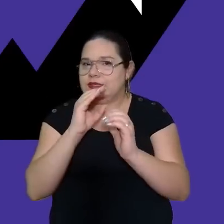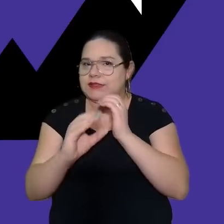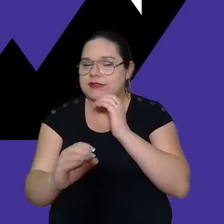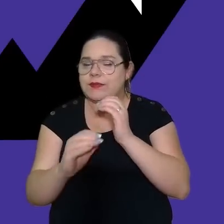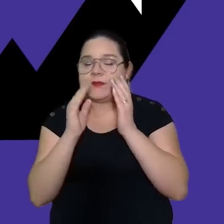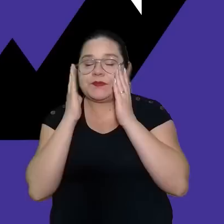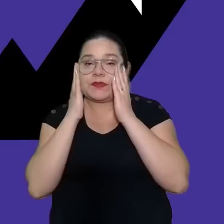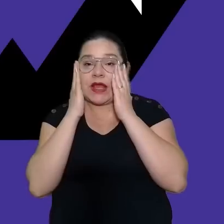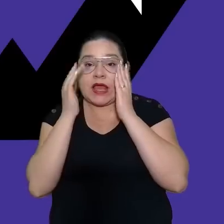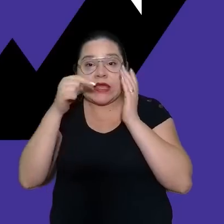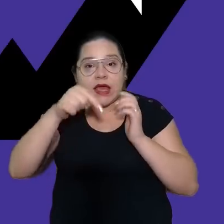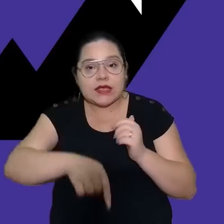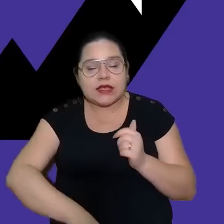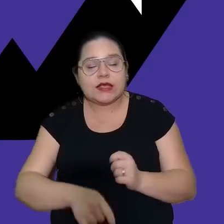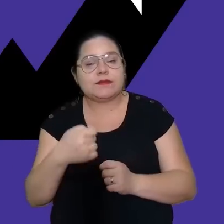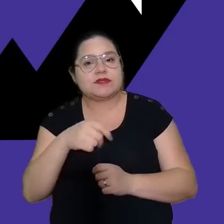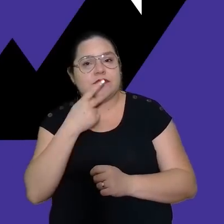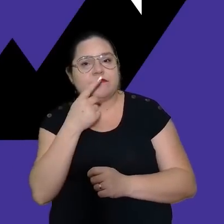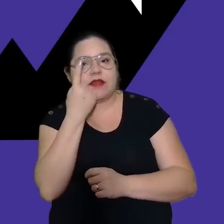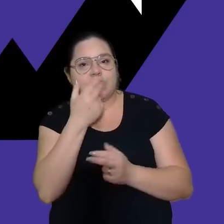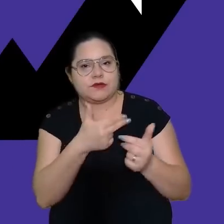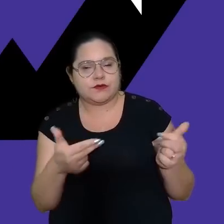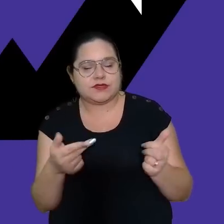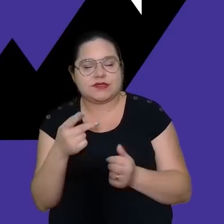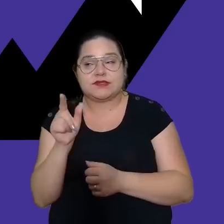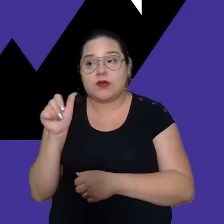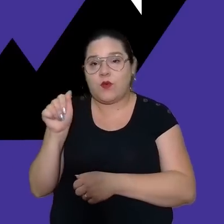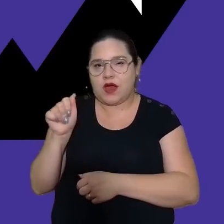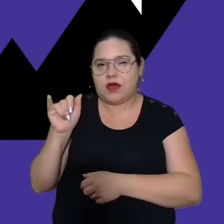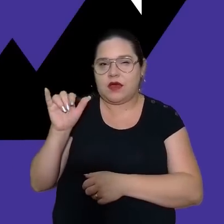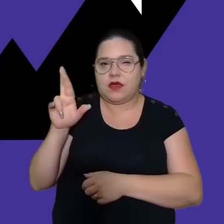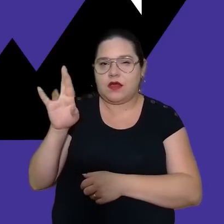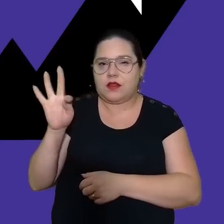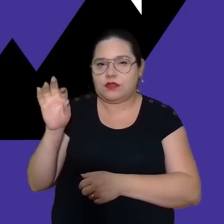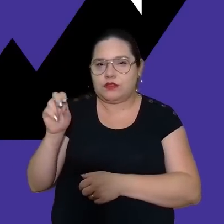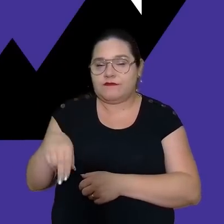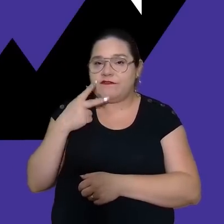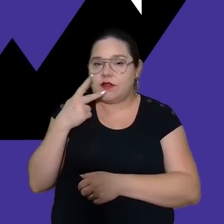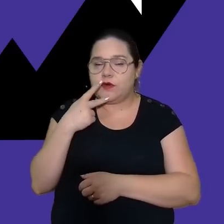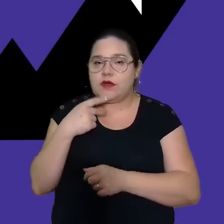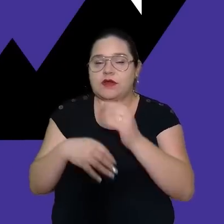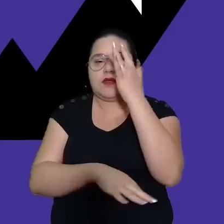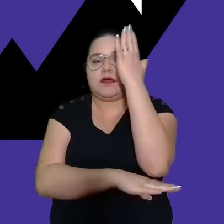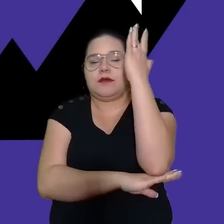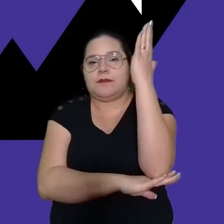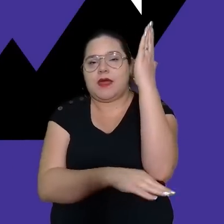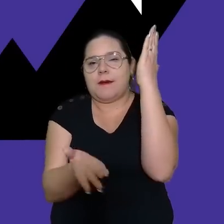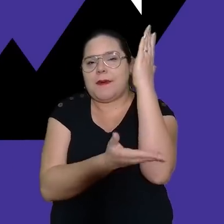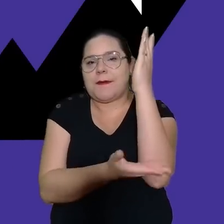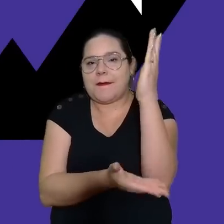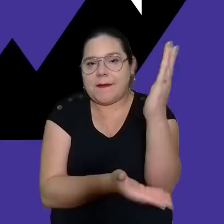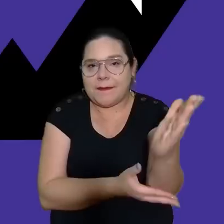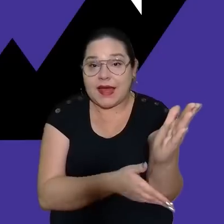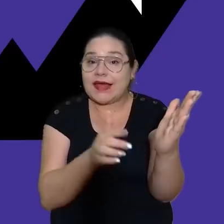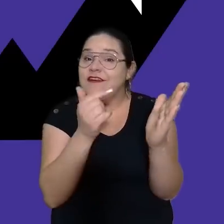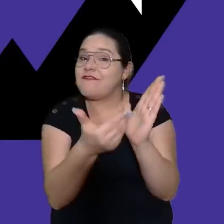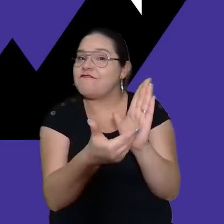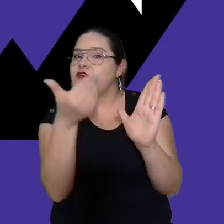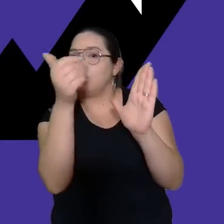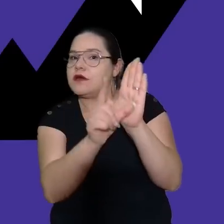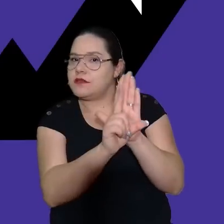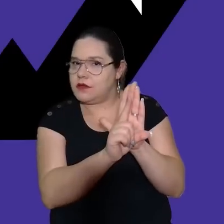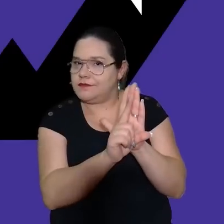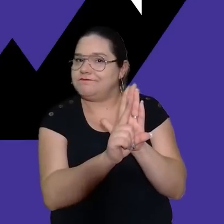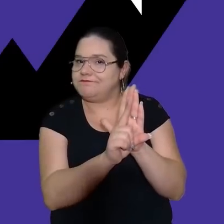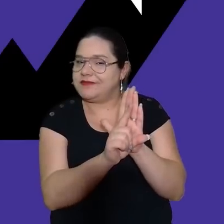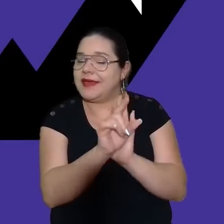tem que reconhecer um ponto que foi dito pelo Ayrton, que é o problema do desmatamento ilegal, certo? O desmatamento ilegal hoje, que chega